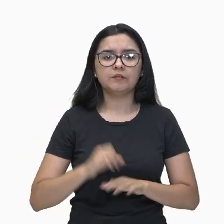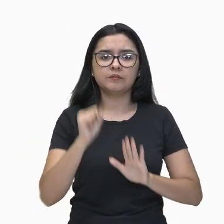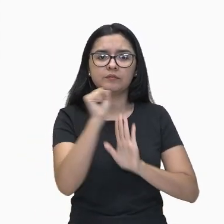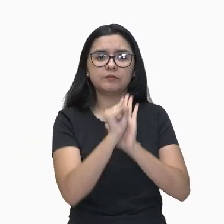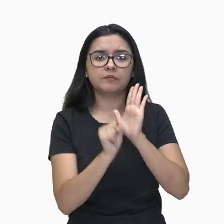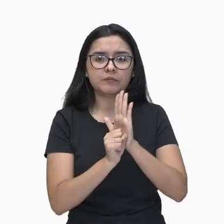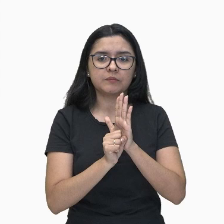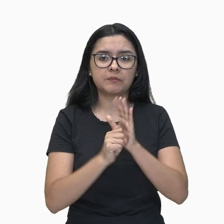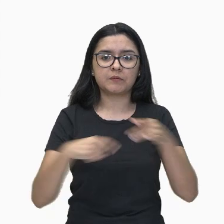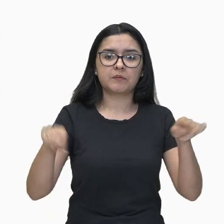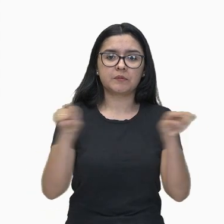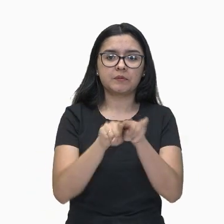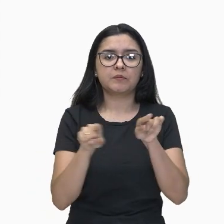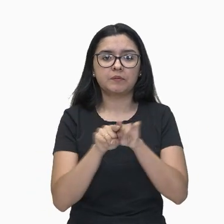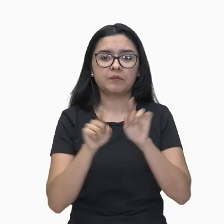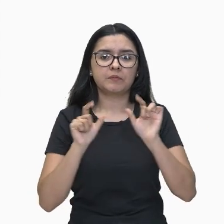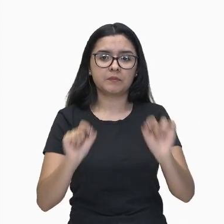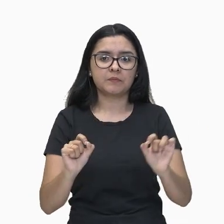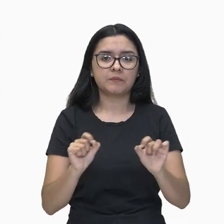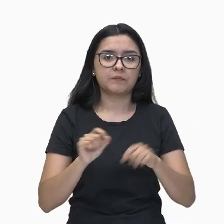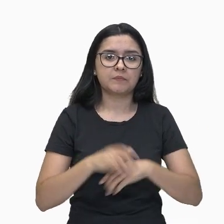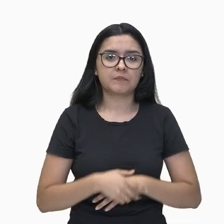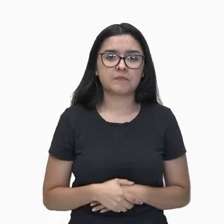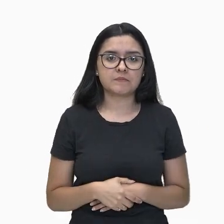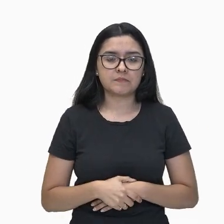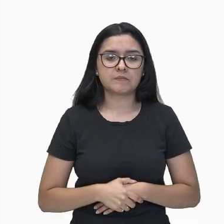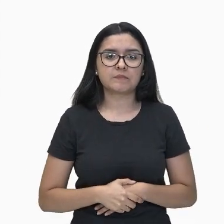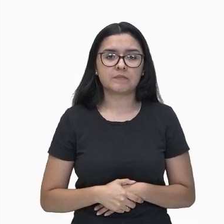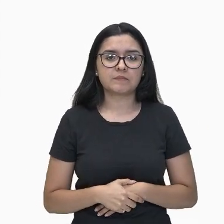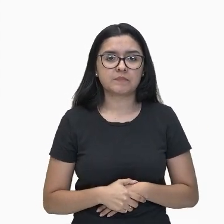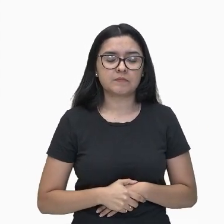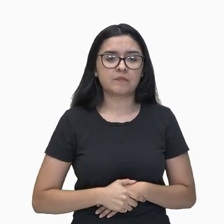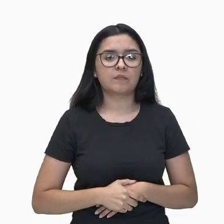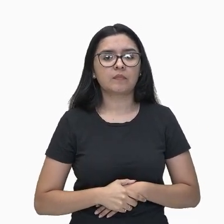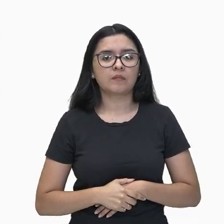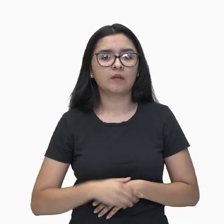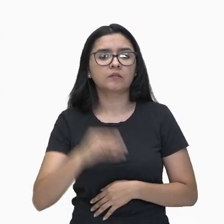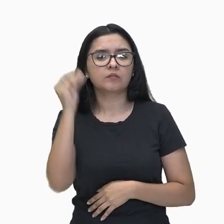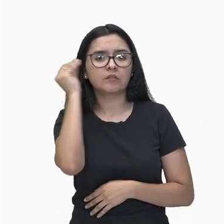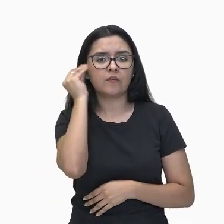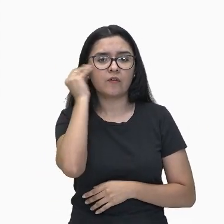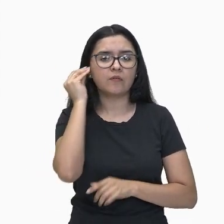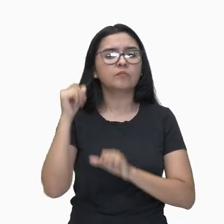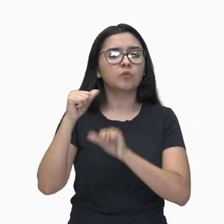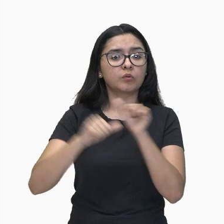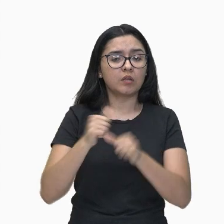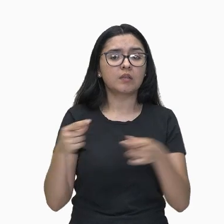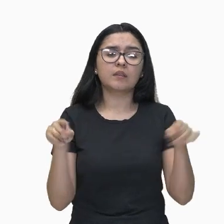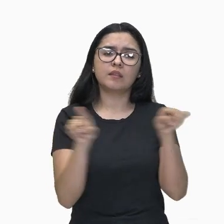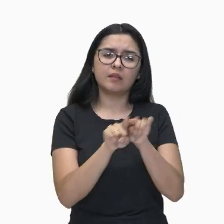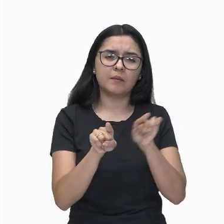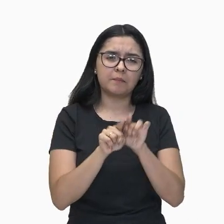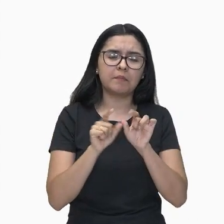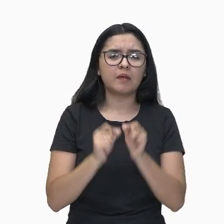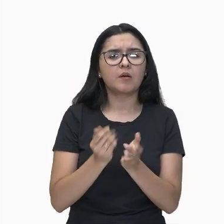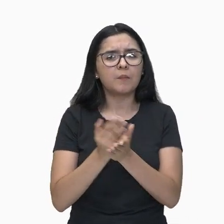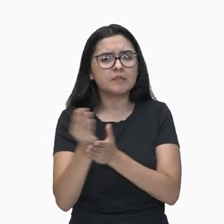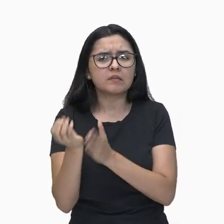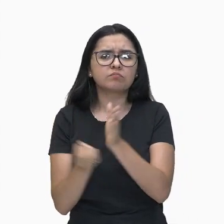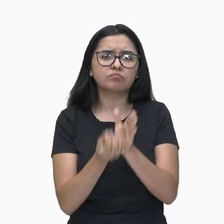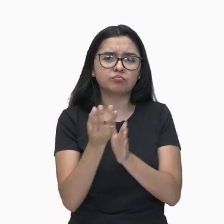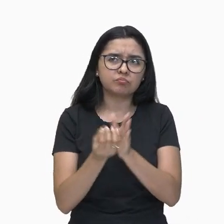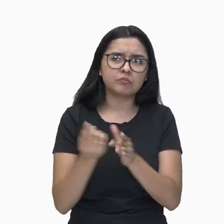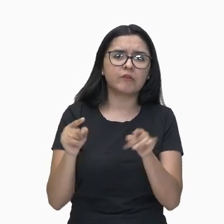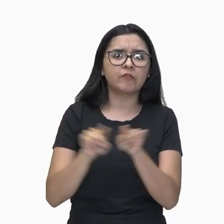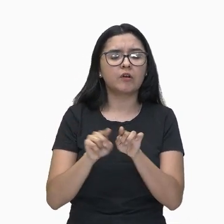e várias palavras foram surgindo, né, foram se reformulando. Muitas questões, né, surgiram, foram